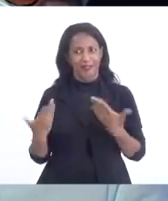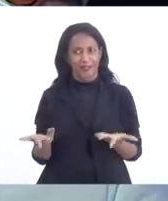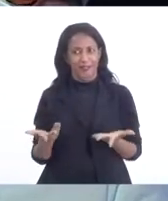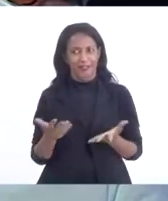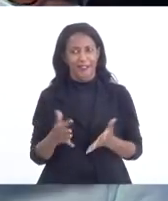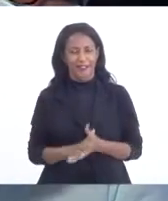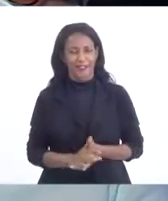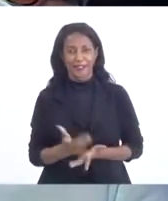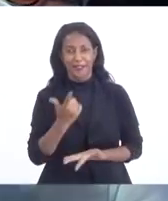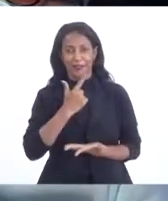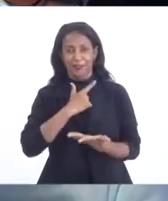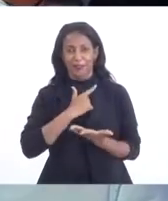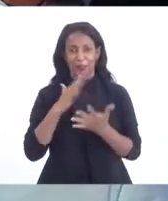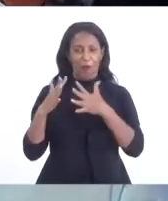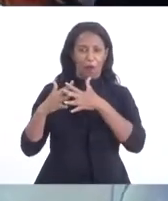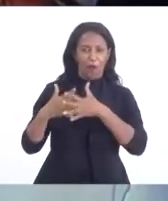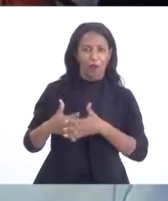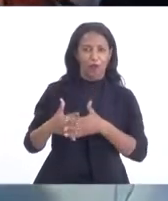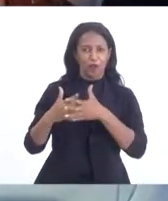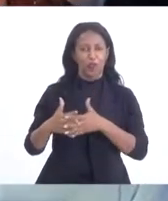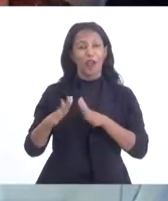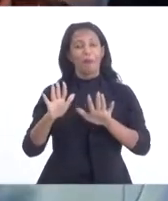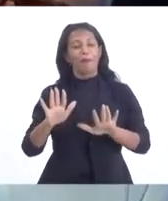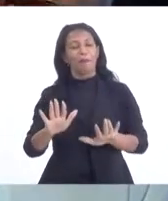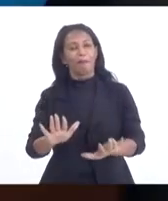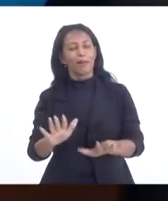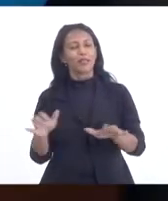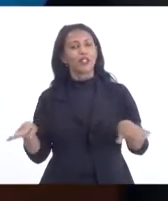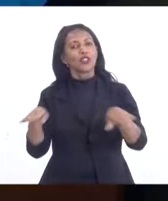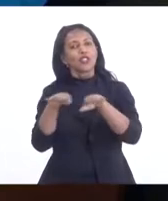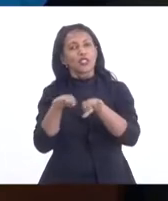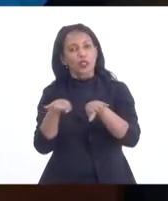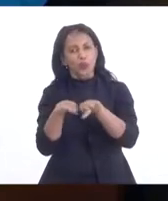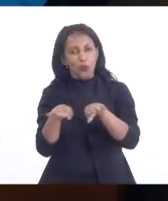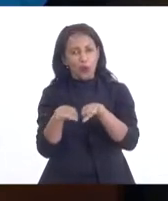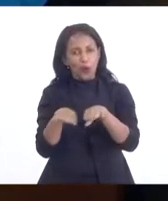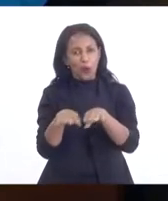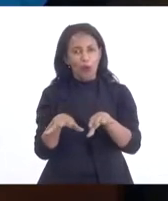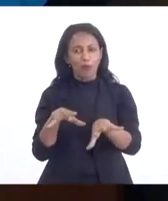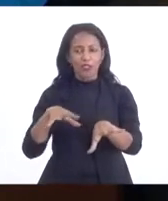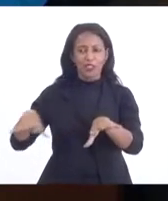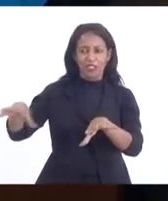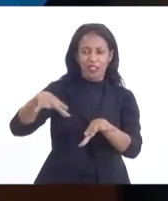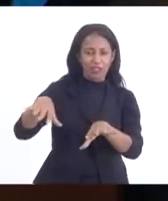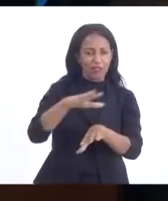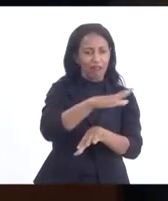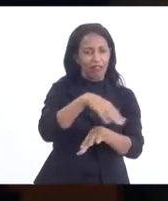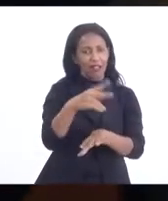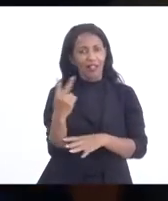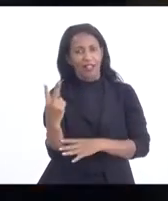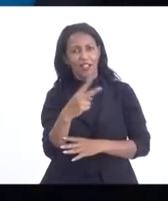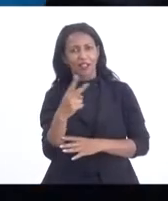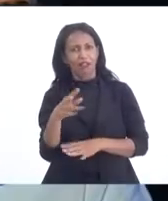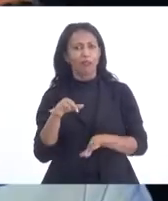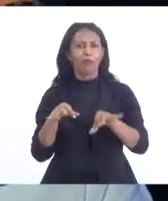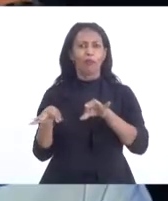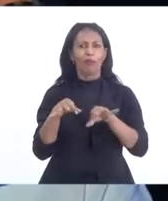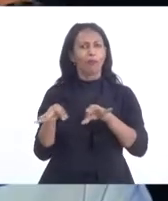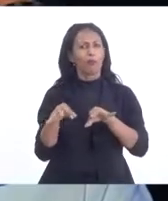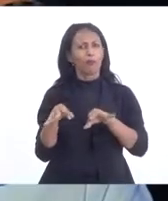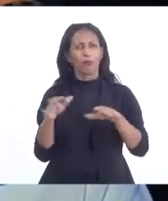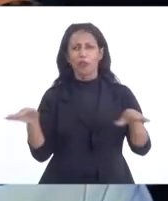essa coisa feia, né? Mas eu acho que, igualmente, nas duas regiões, esse projeto é